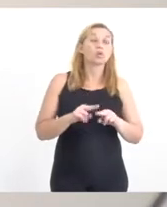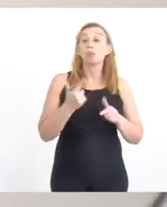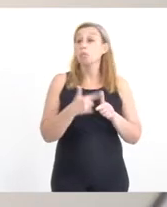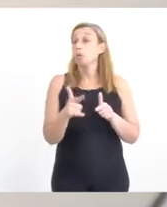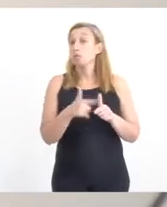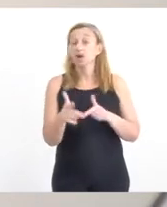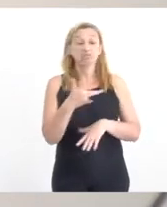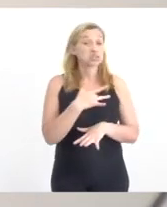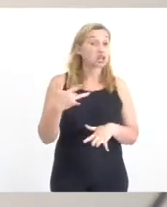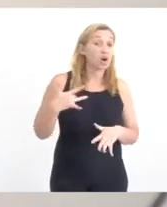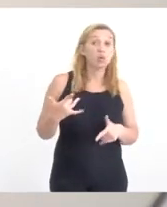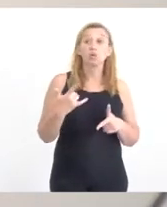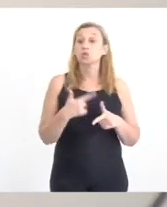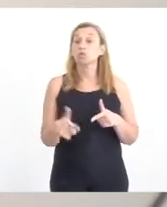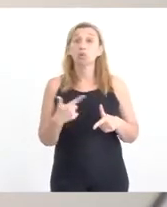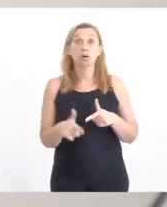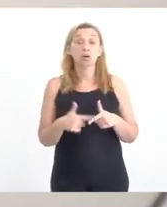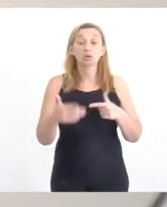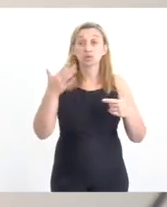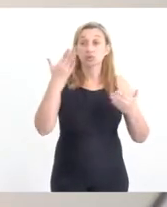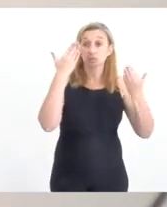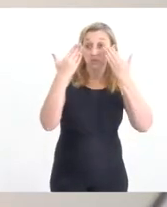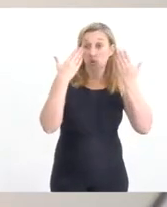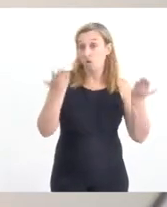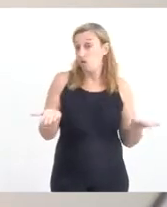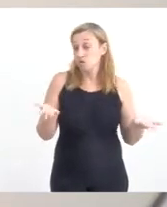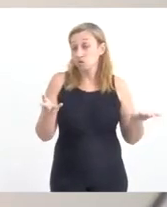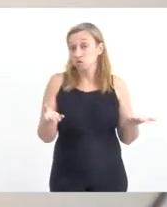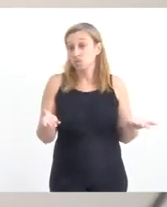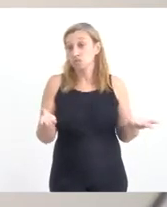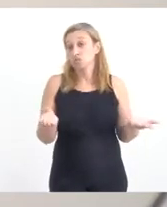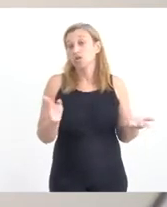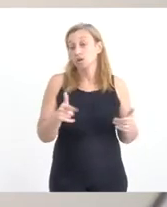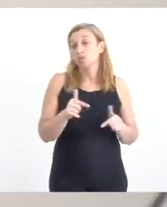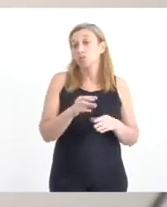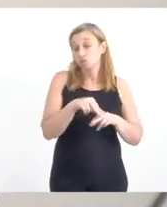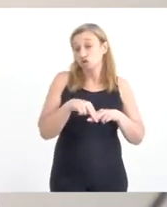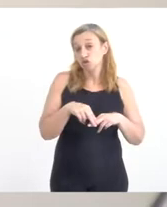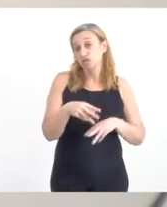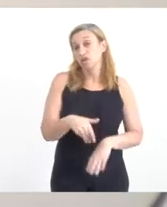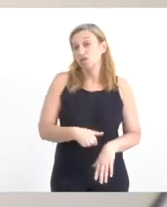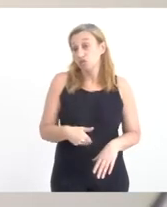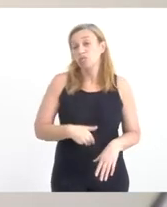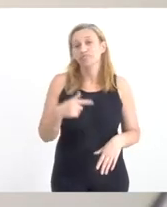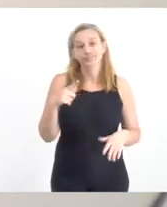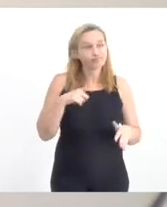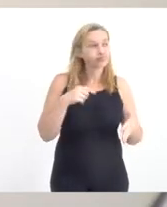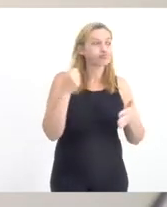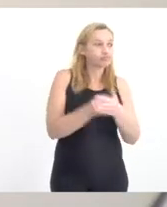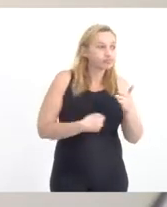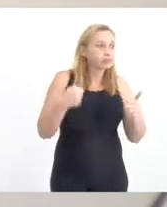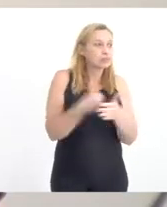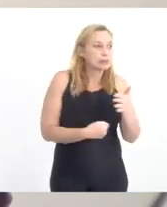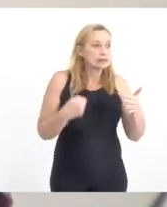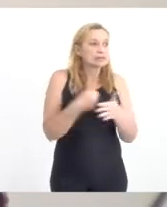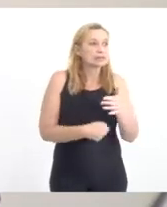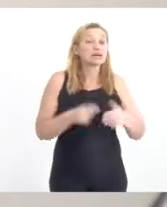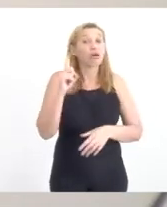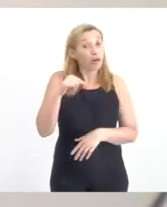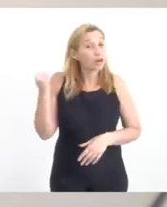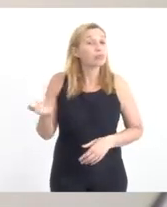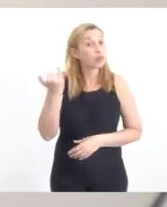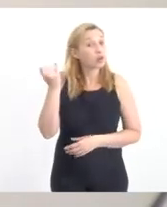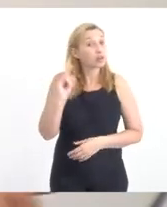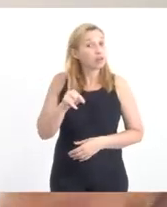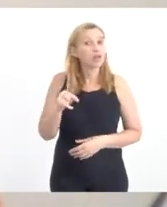problemas de saúde problemas psicológicos que são a causa da forma Então a gente tem uma luta que é muito importante